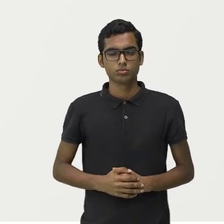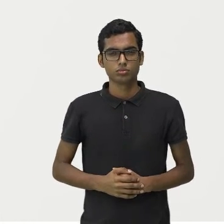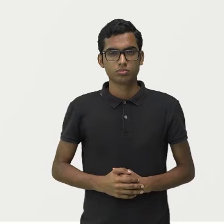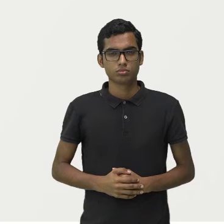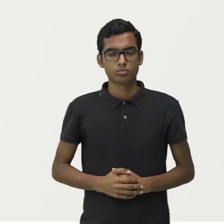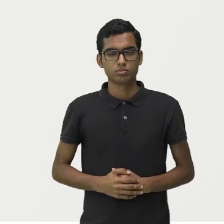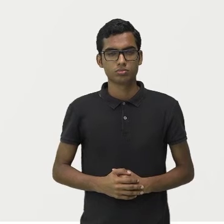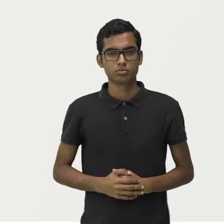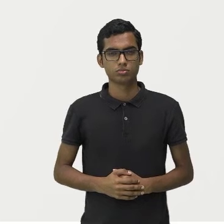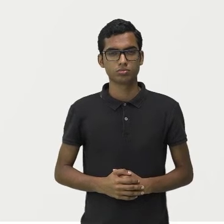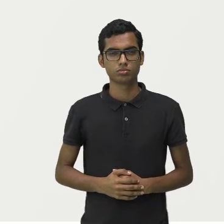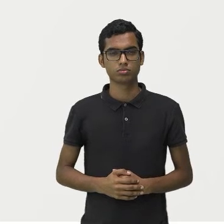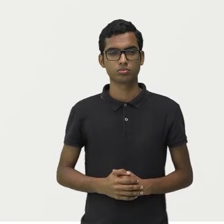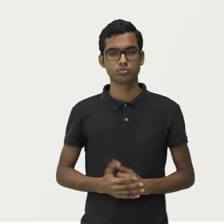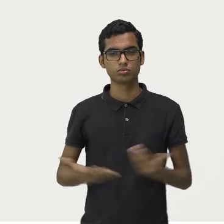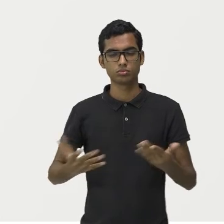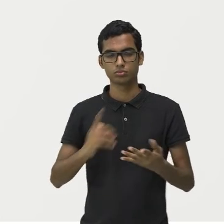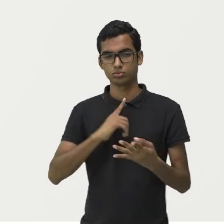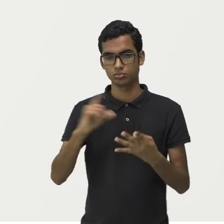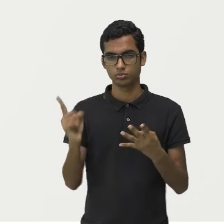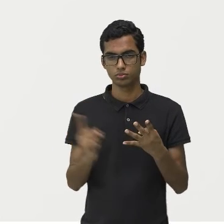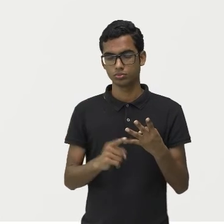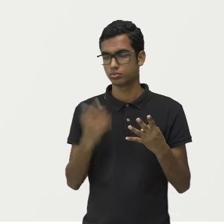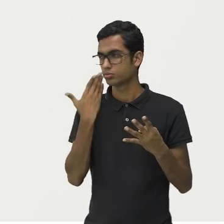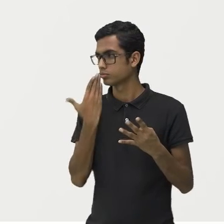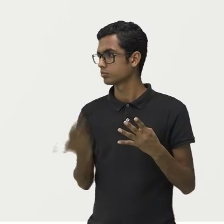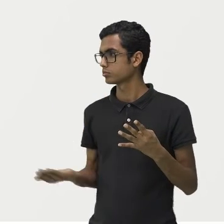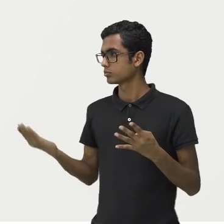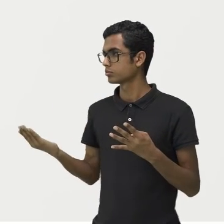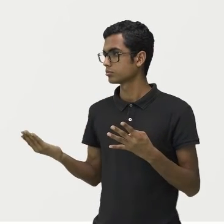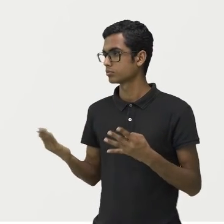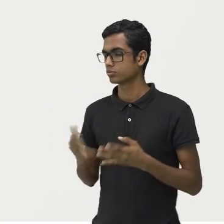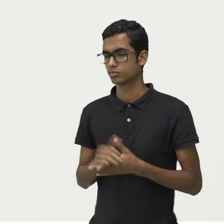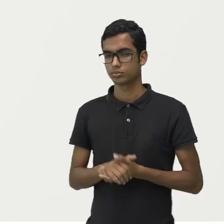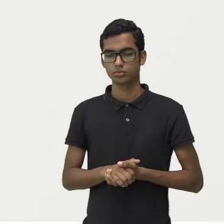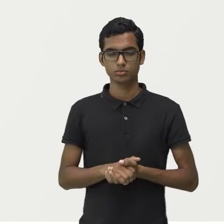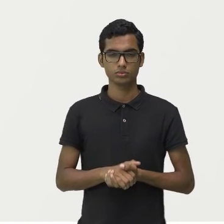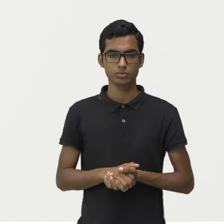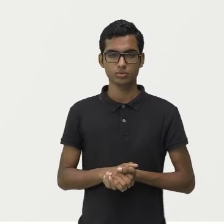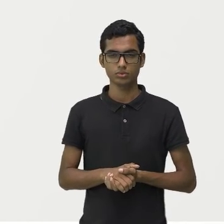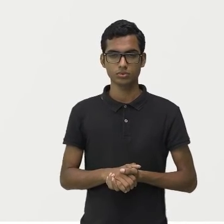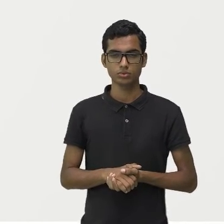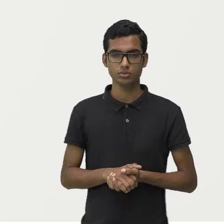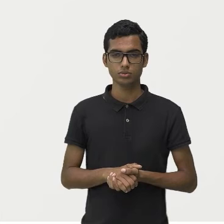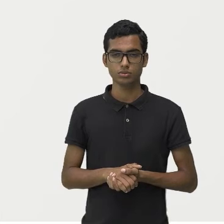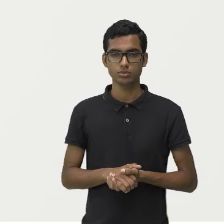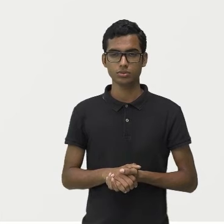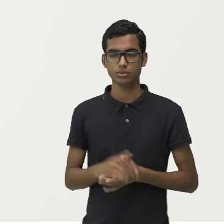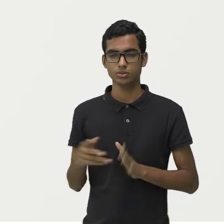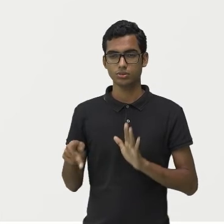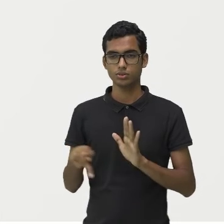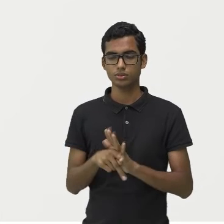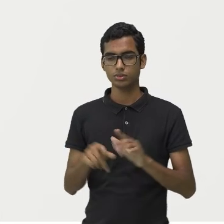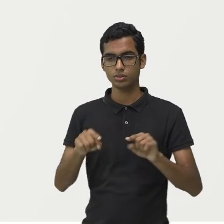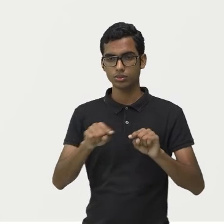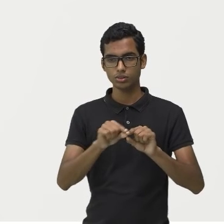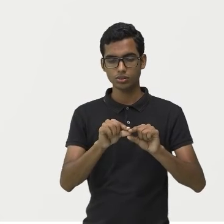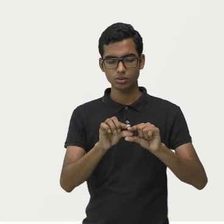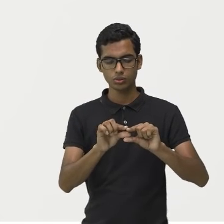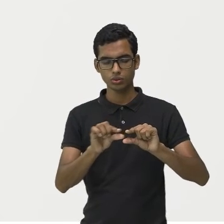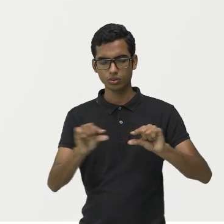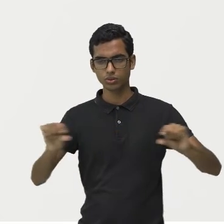Agora nós temos a quarta propriedade para mostrar aqui para você, que é os raios luminosos que